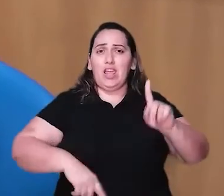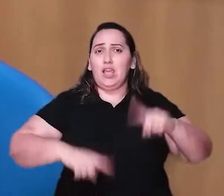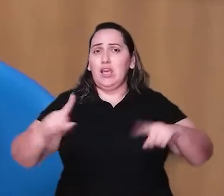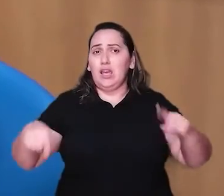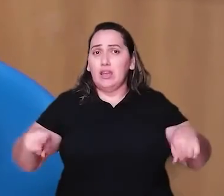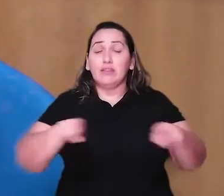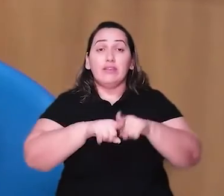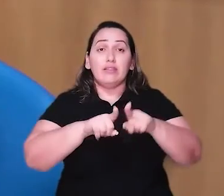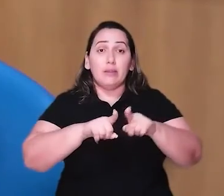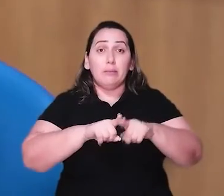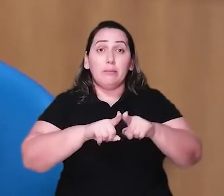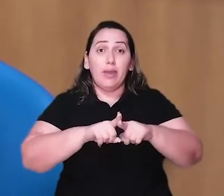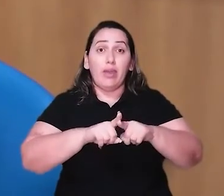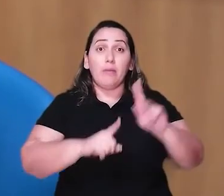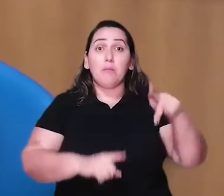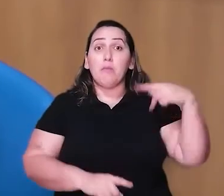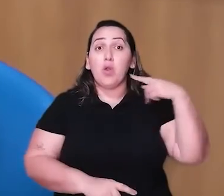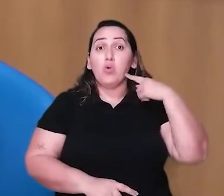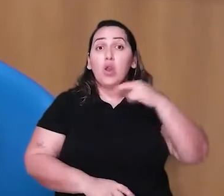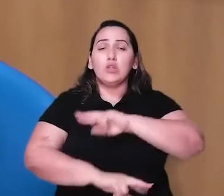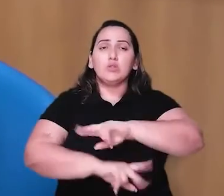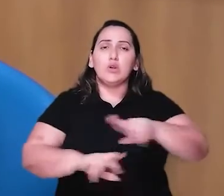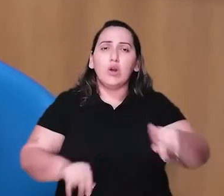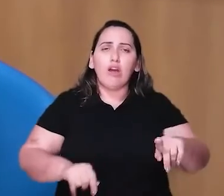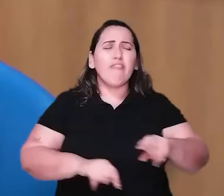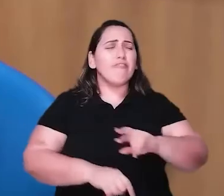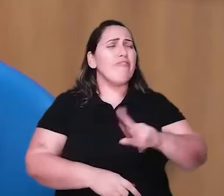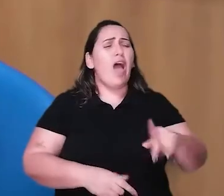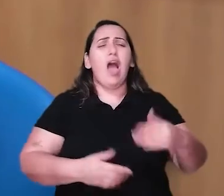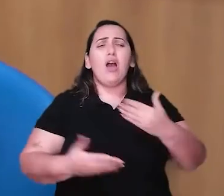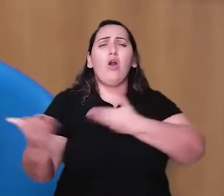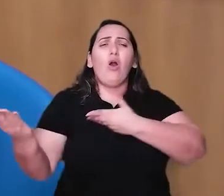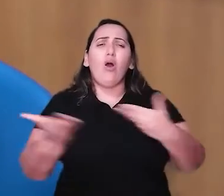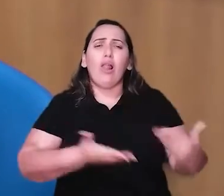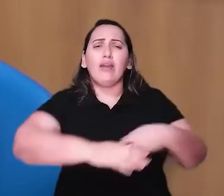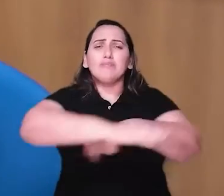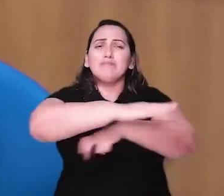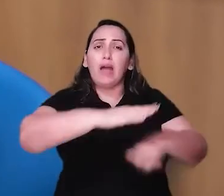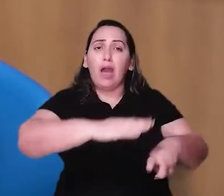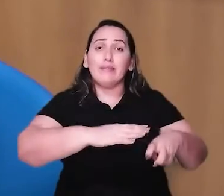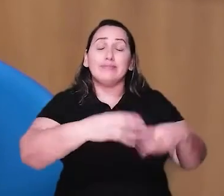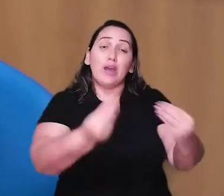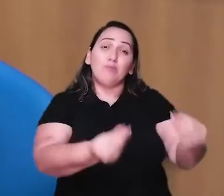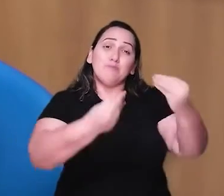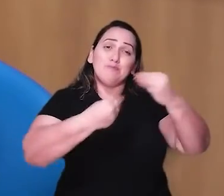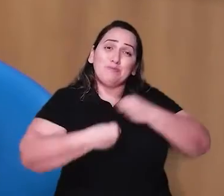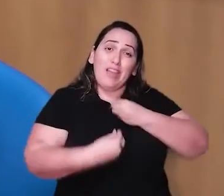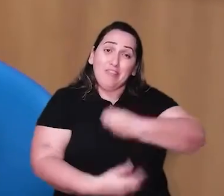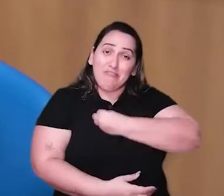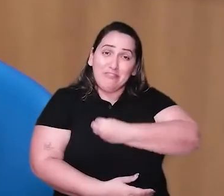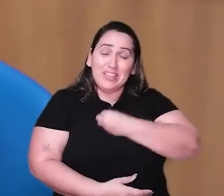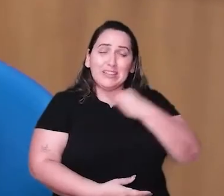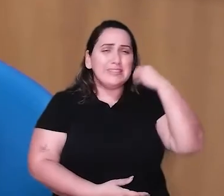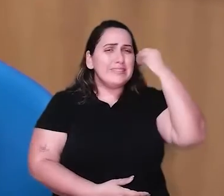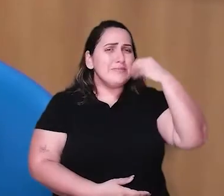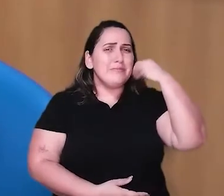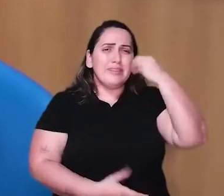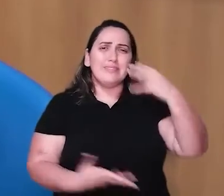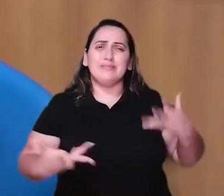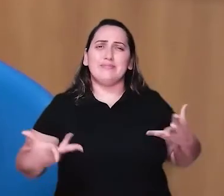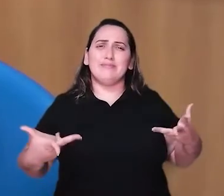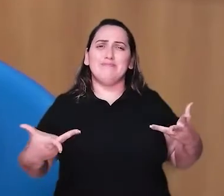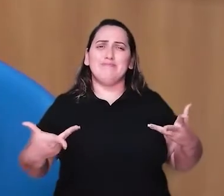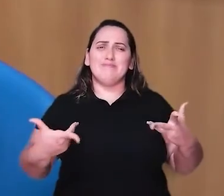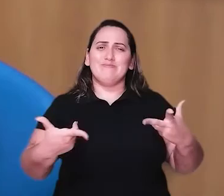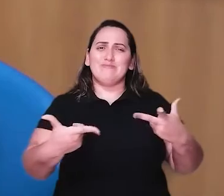servir a corte durante 4 gestões de presidentes diferentes e de procuradores regionais e vários colegas de bancada.